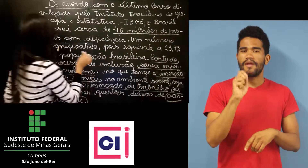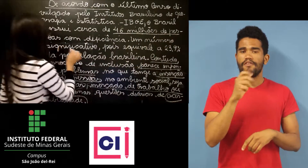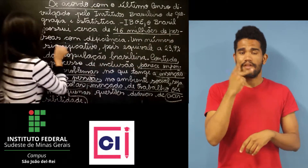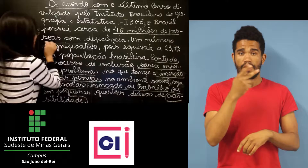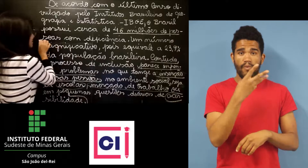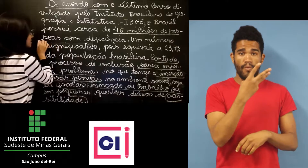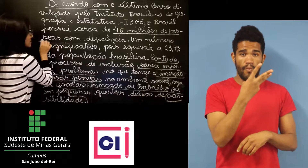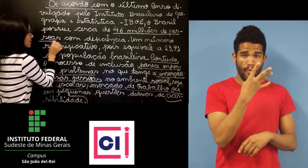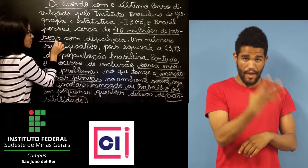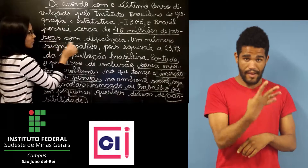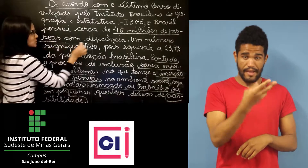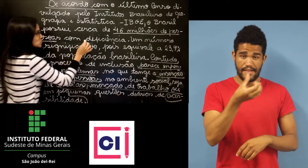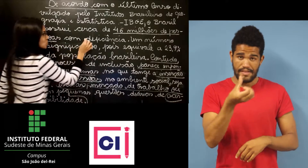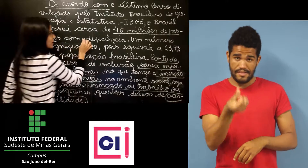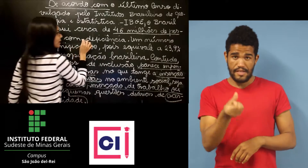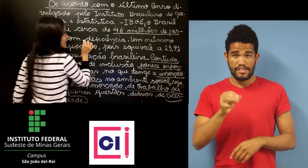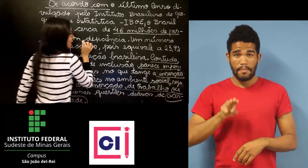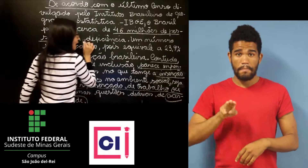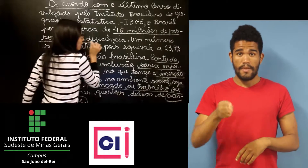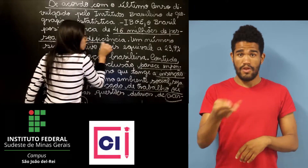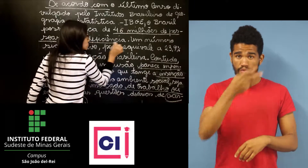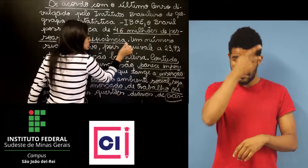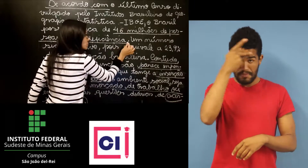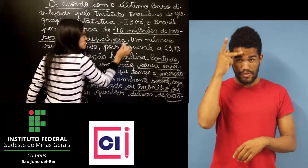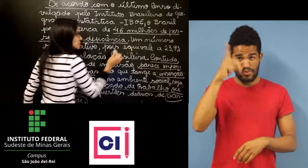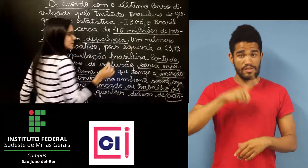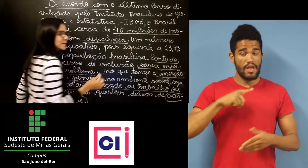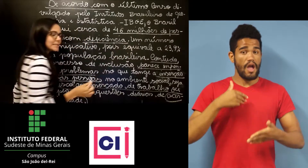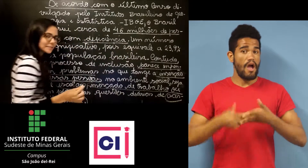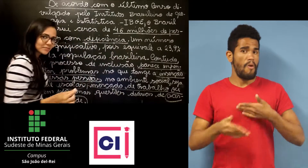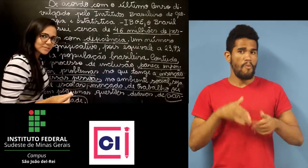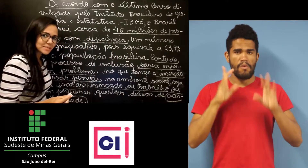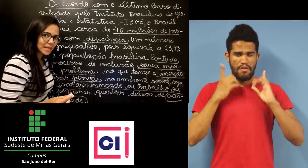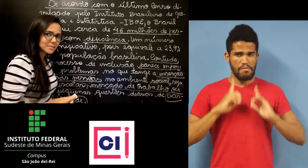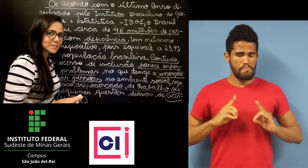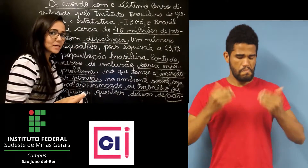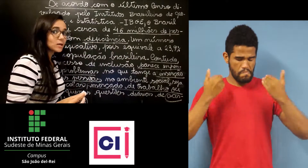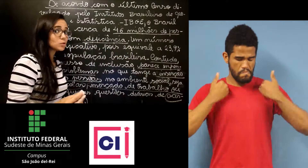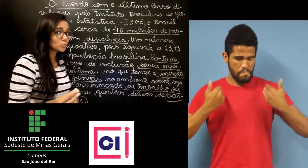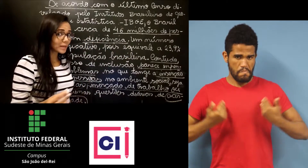de pessoas possuem algum tipo de